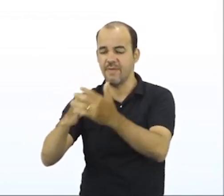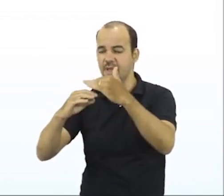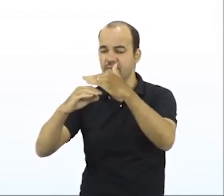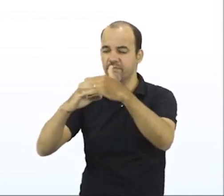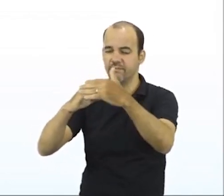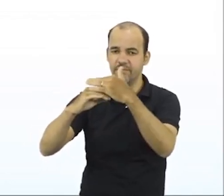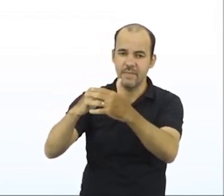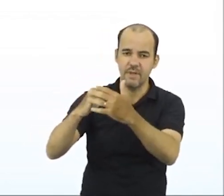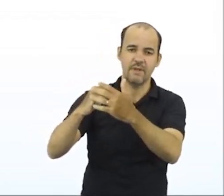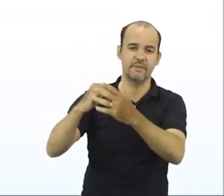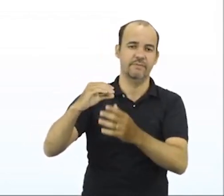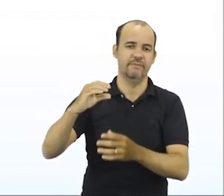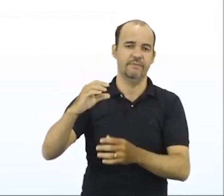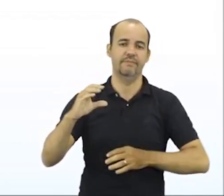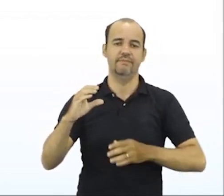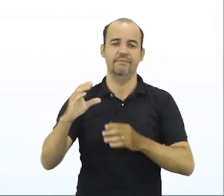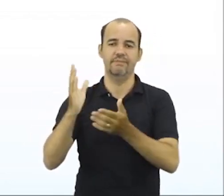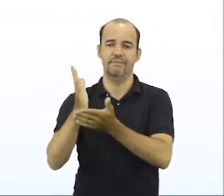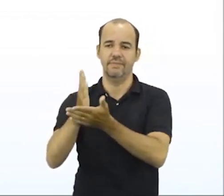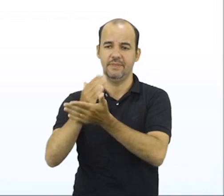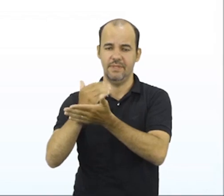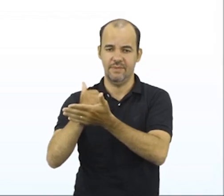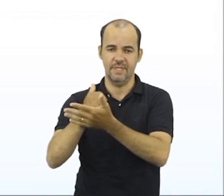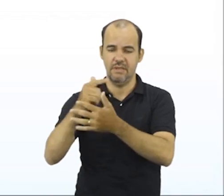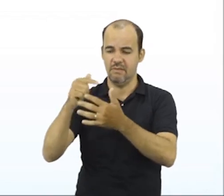das partes, olhe, da célula.